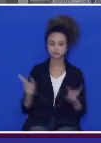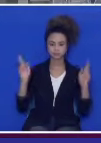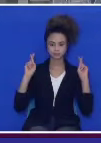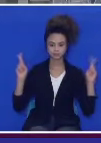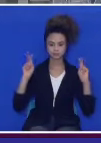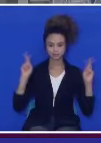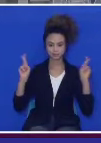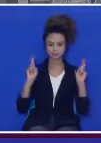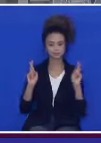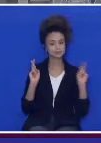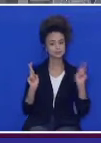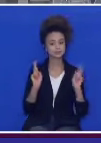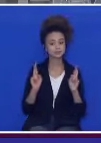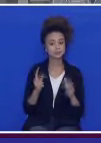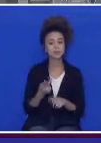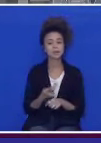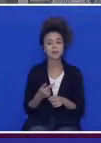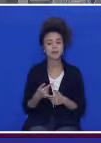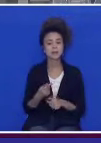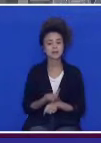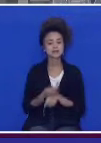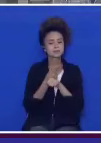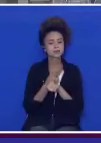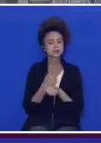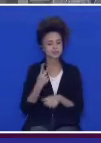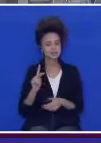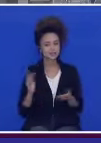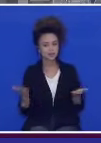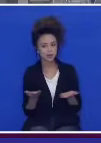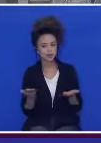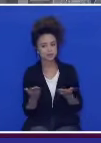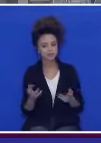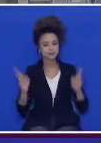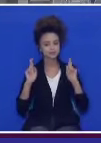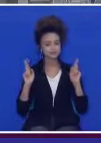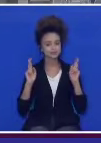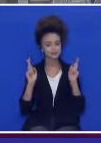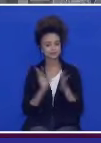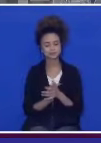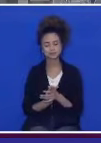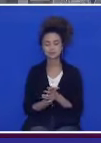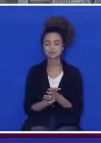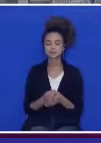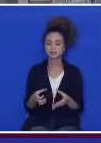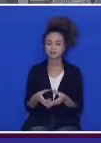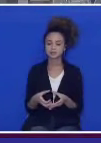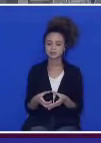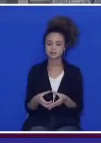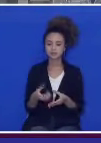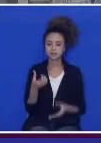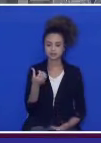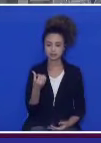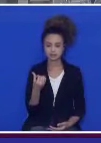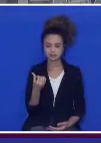Dedos cruzados, será que esse prêmio milionário vai ser seu? 67.